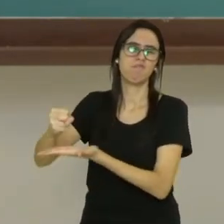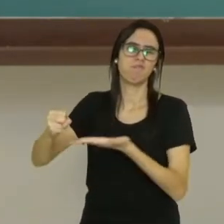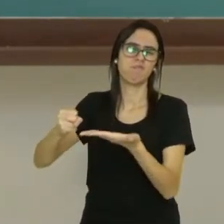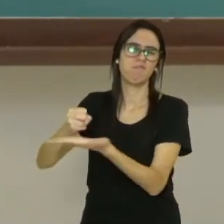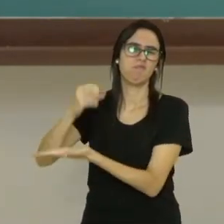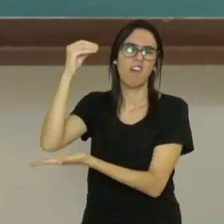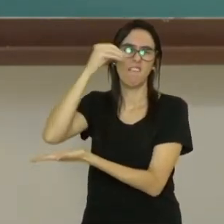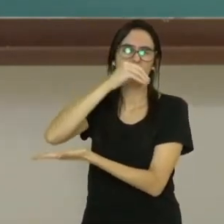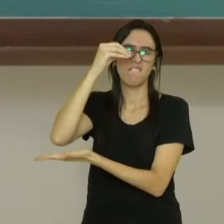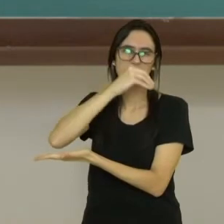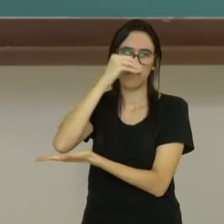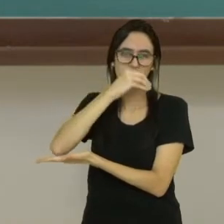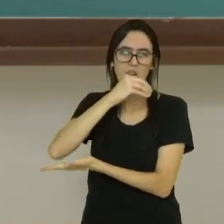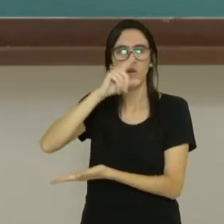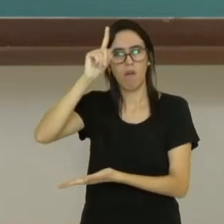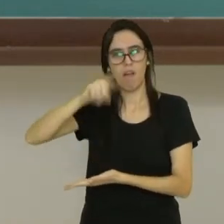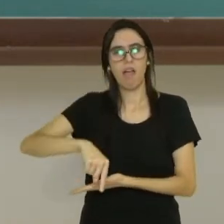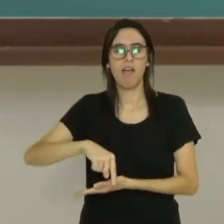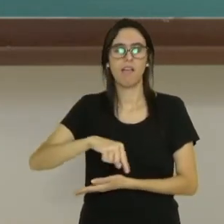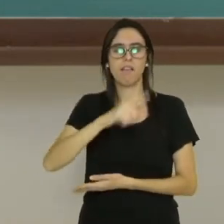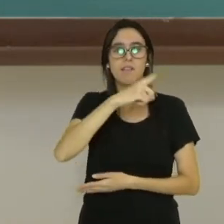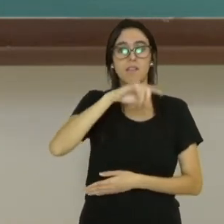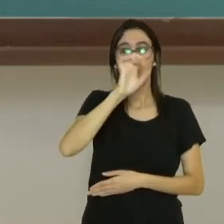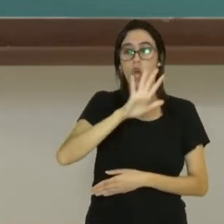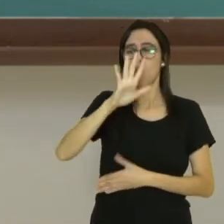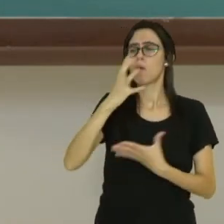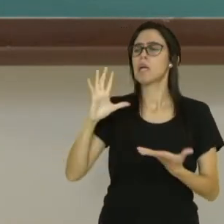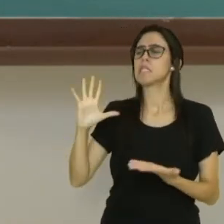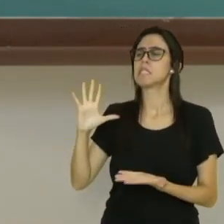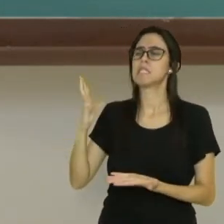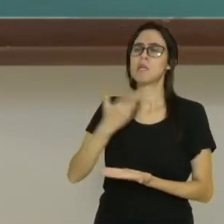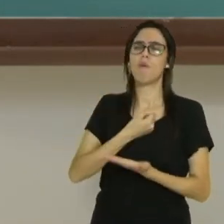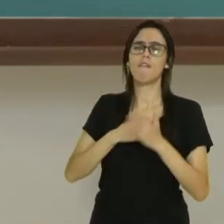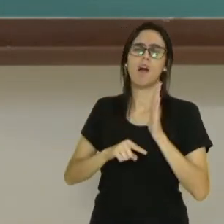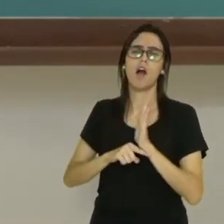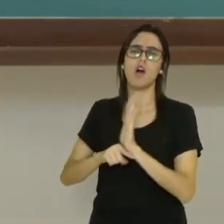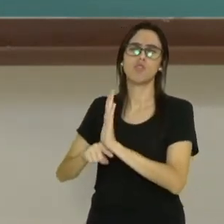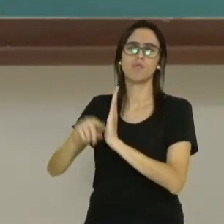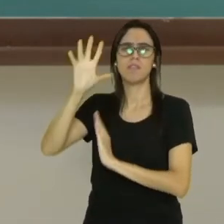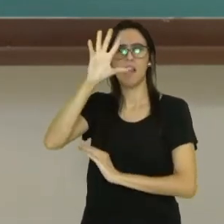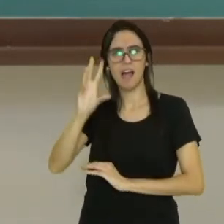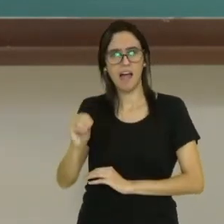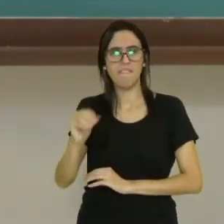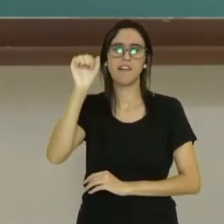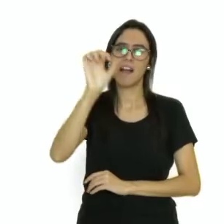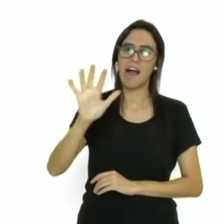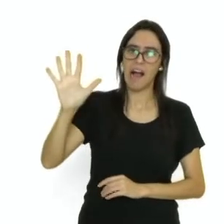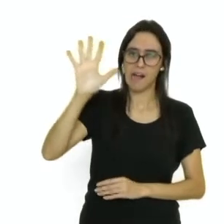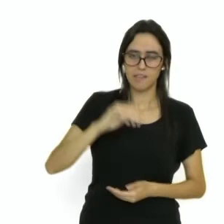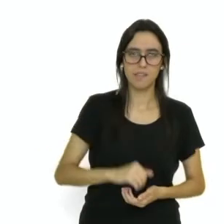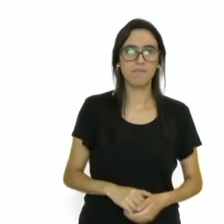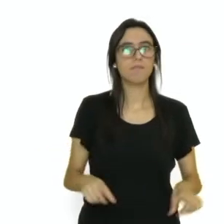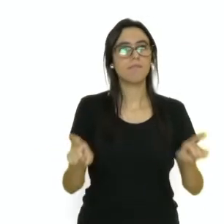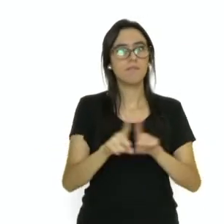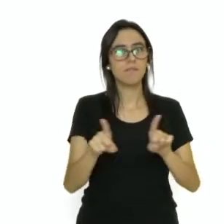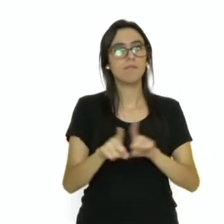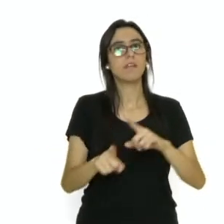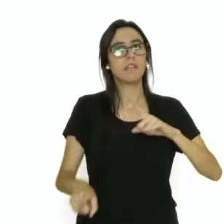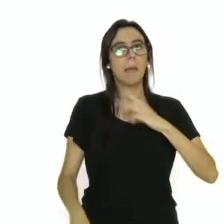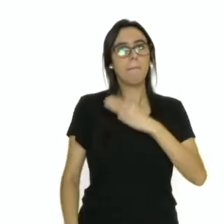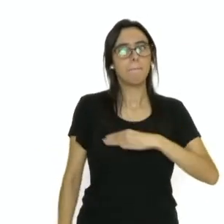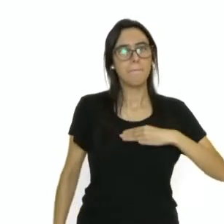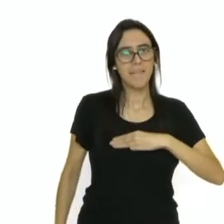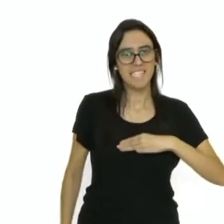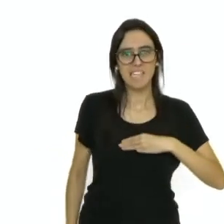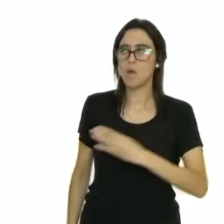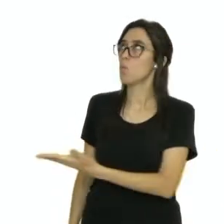chegar à civilização. Eles salvariam, então, os africanos e asiáticos. Tinha a missão civilizadora, onde